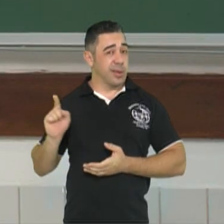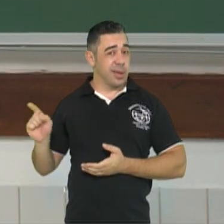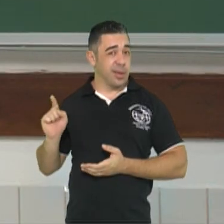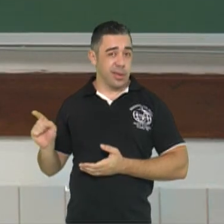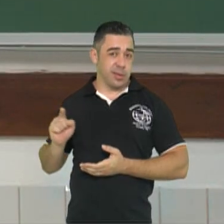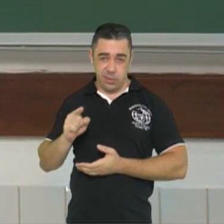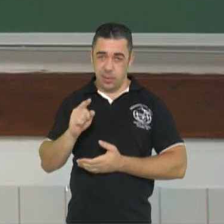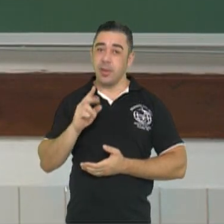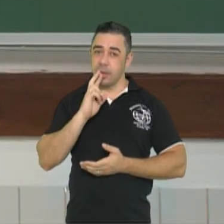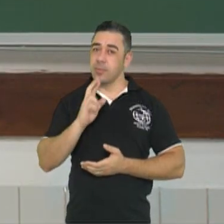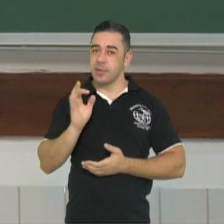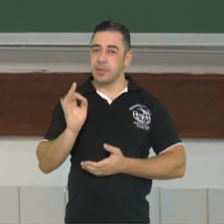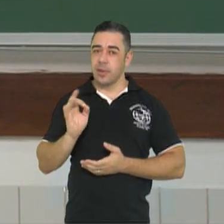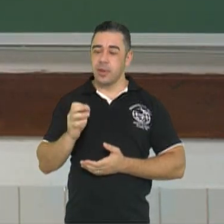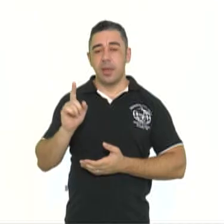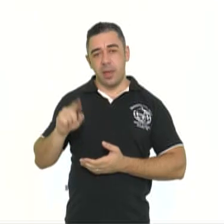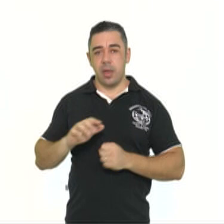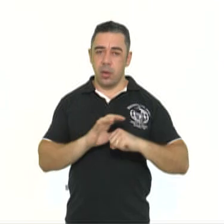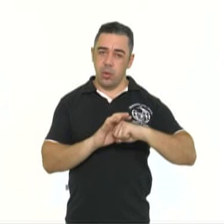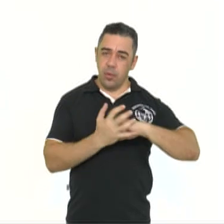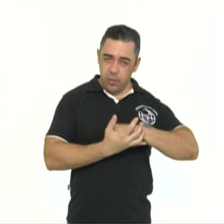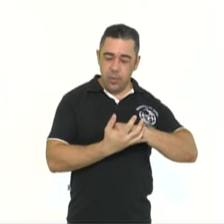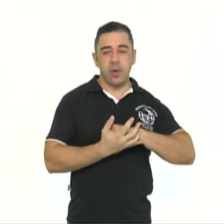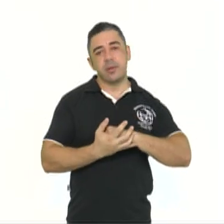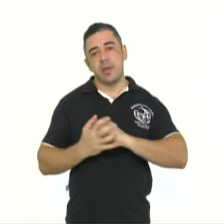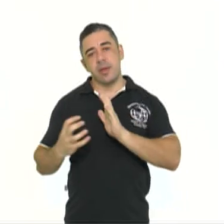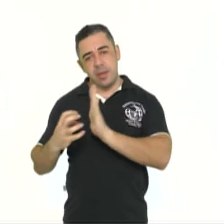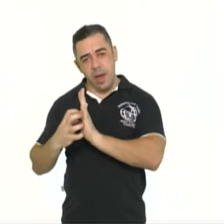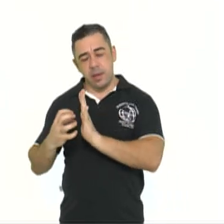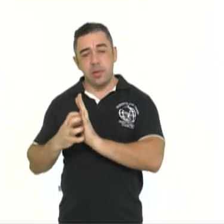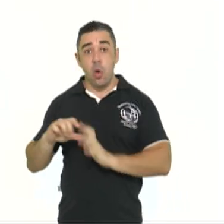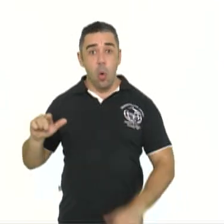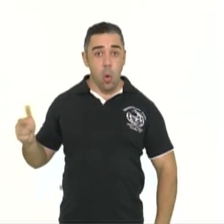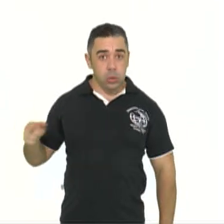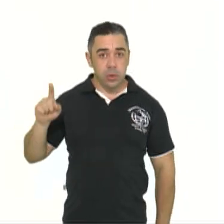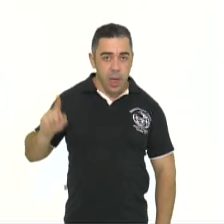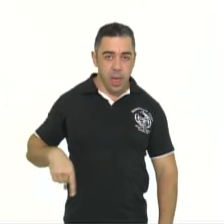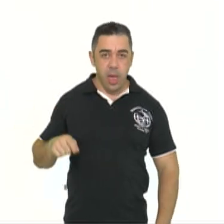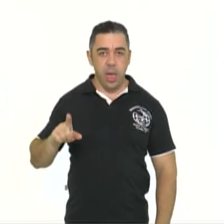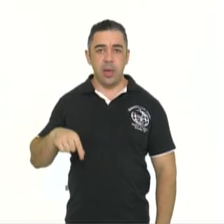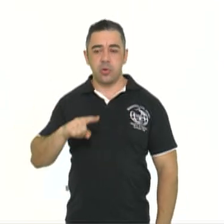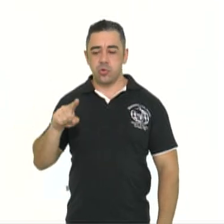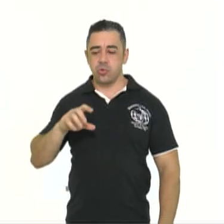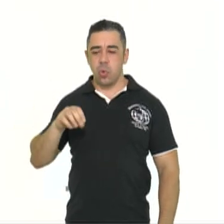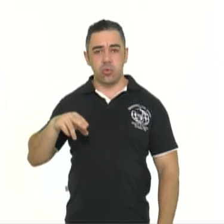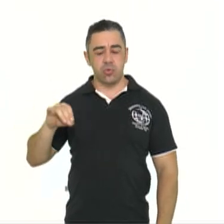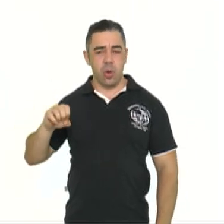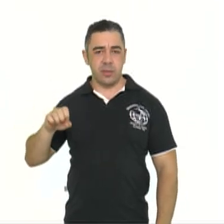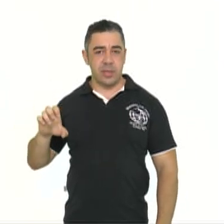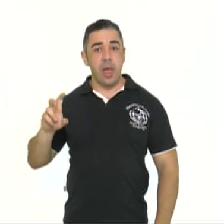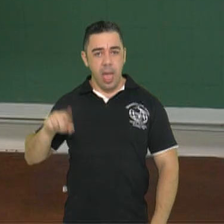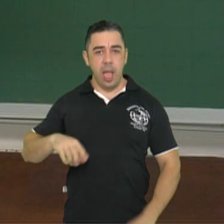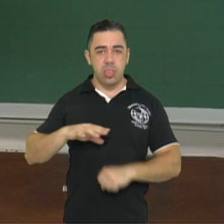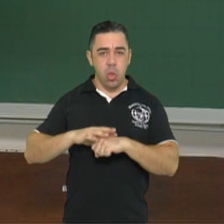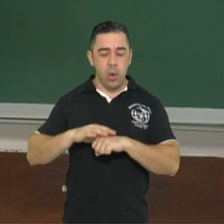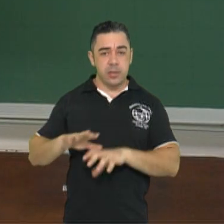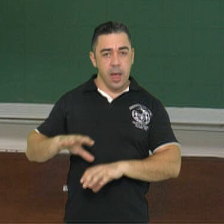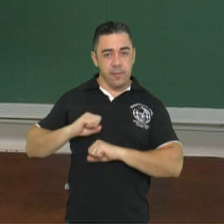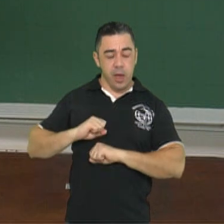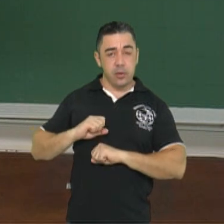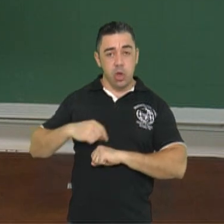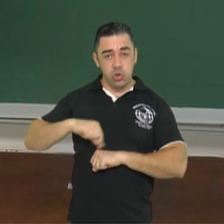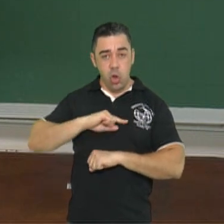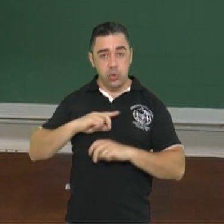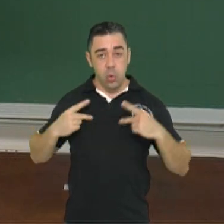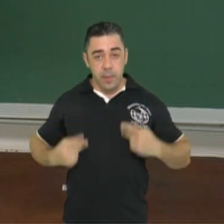Eu acho que você acertou, gente. Olha só, Covid-19 e AIDS. Todos os outros aqui são zoonoses, então são doenças que afetam os seres humanos,